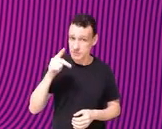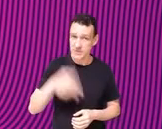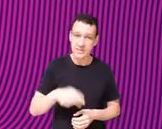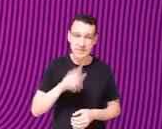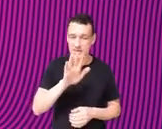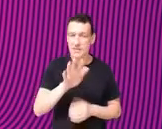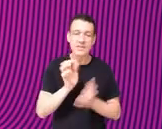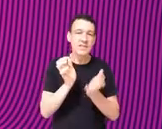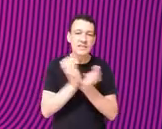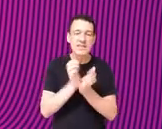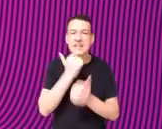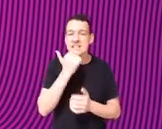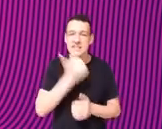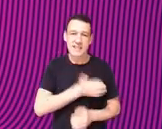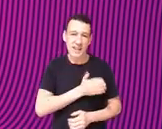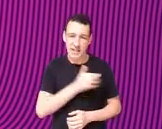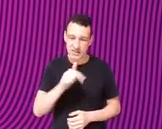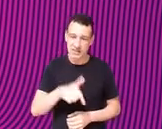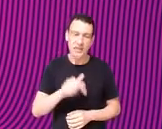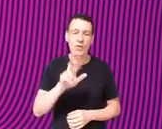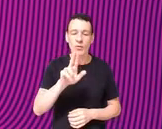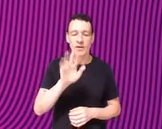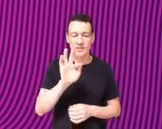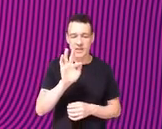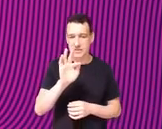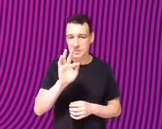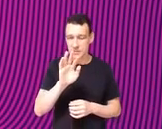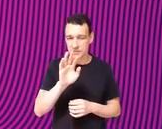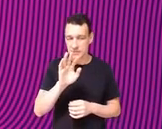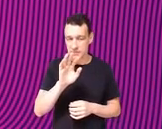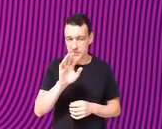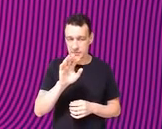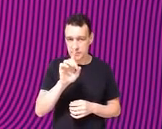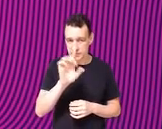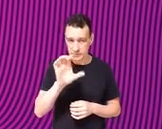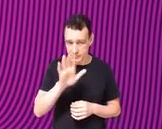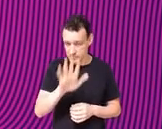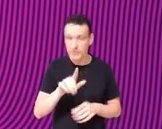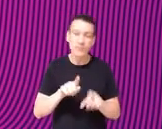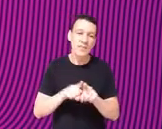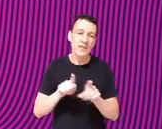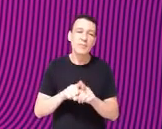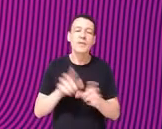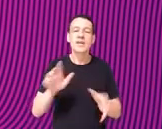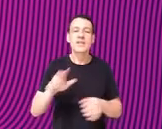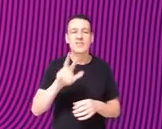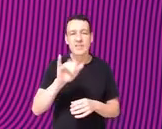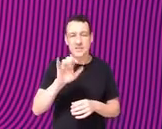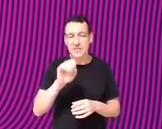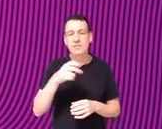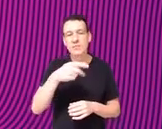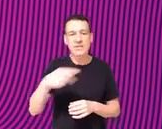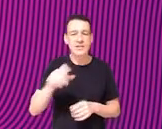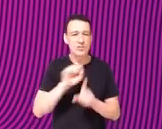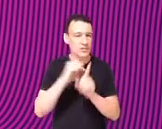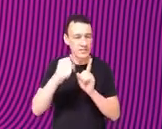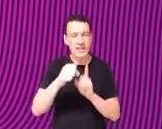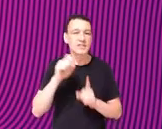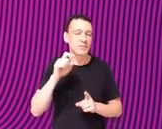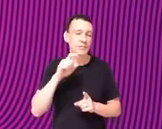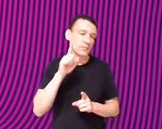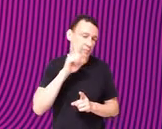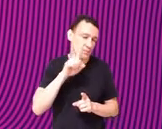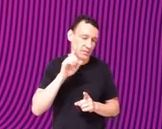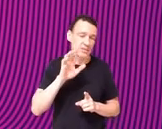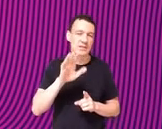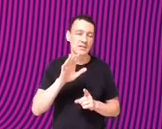da SBC e, obviamente, e vice-presidente da Sociedade Interamericana de Cardiologia, a CIAC. Então, é